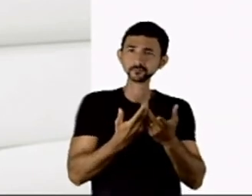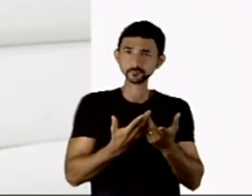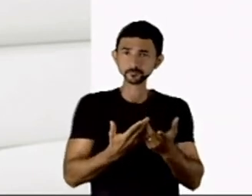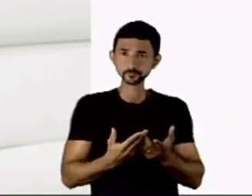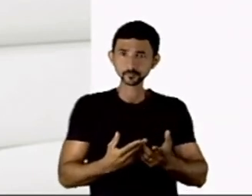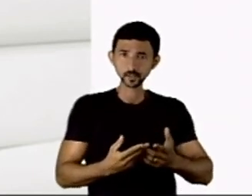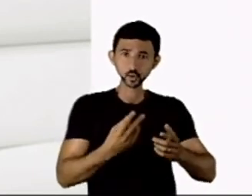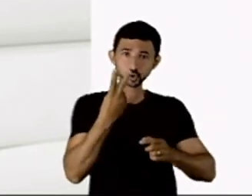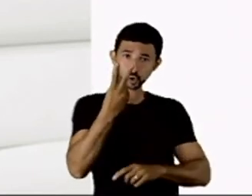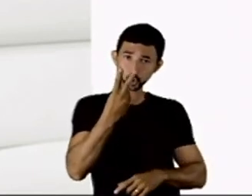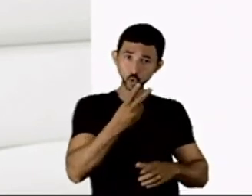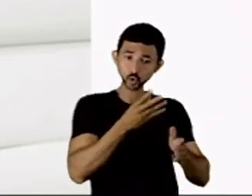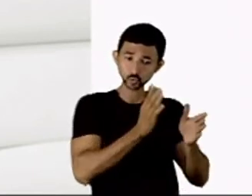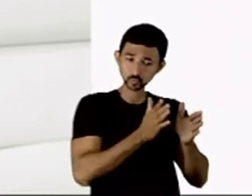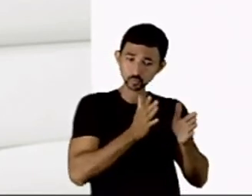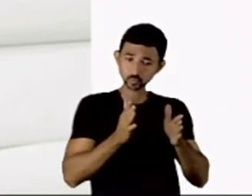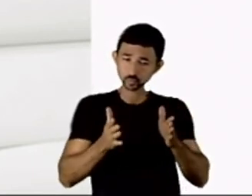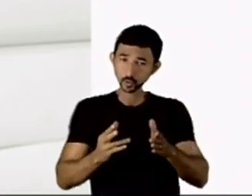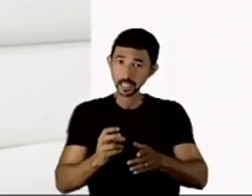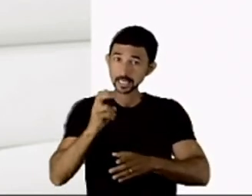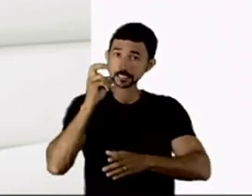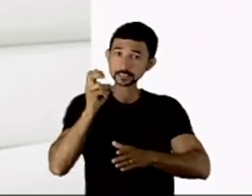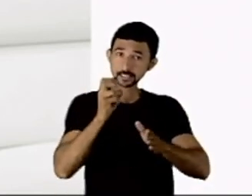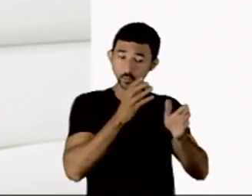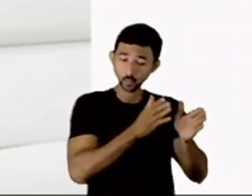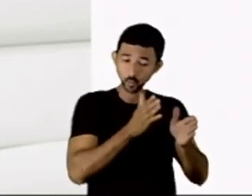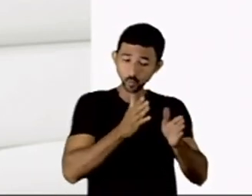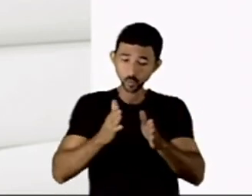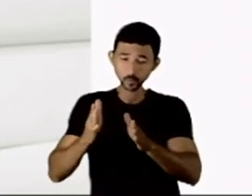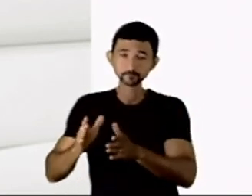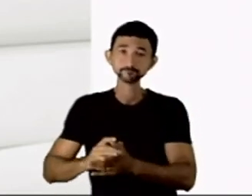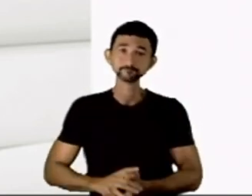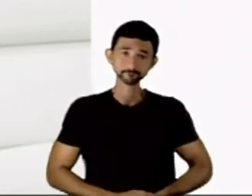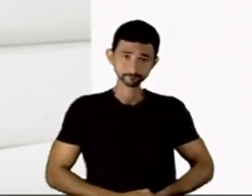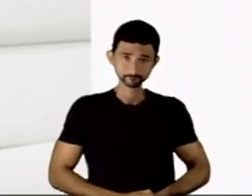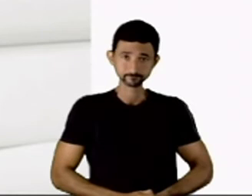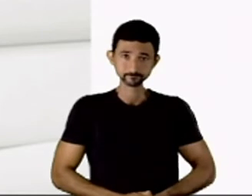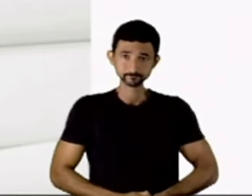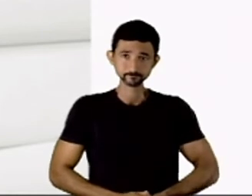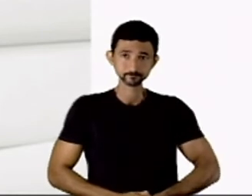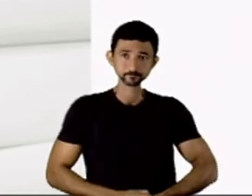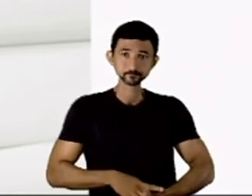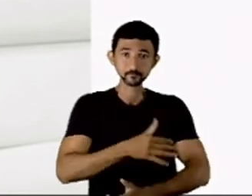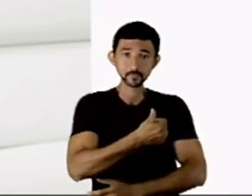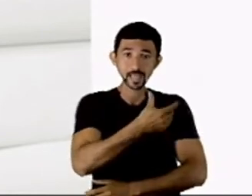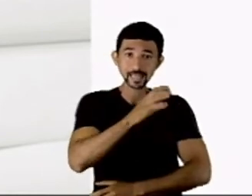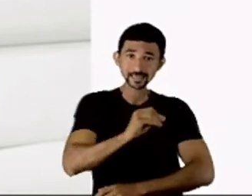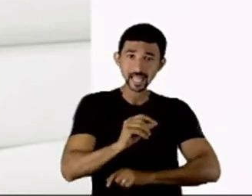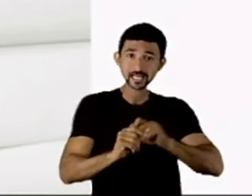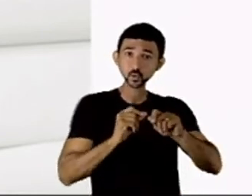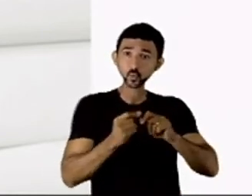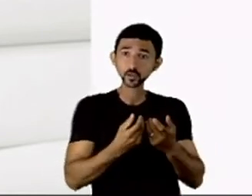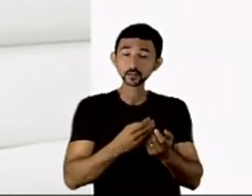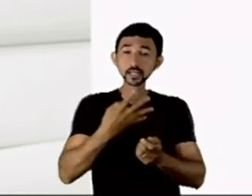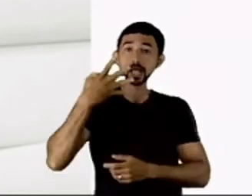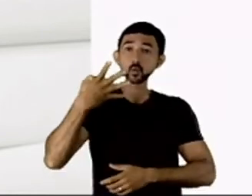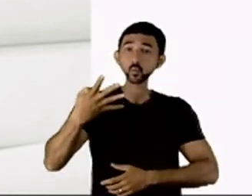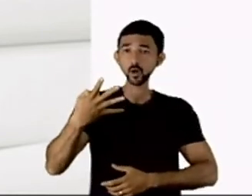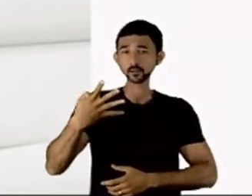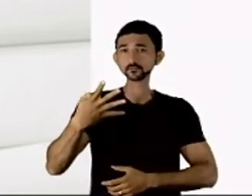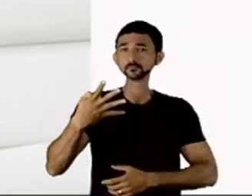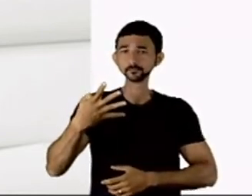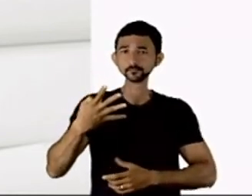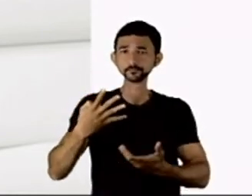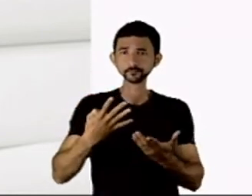Então, o número 2 se multiplica 5 vezes. Aqui no 10, eu exponho ele 4